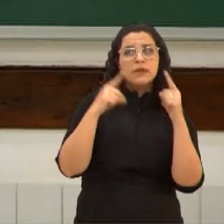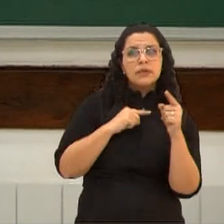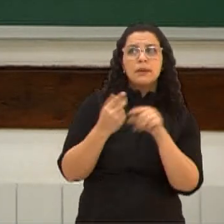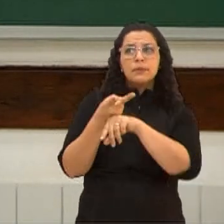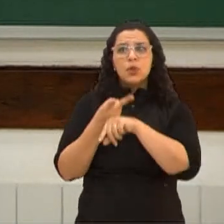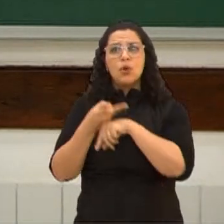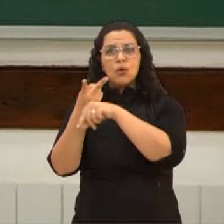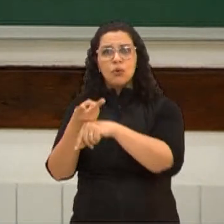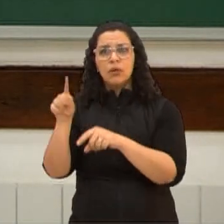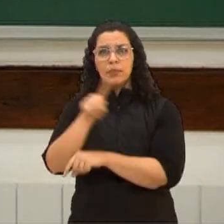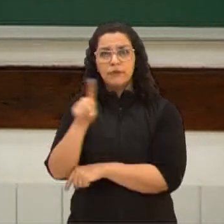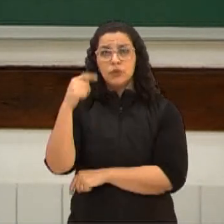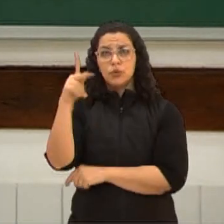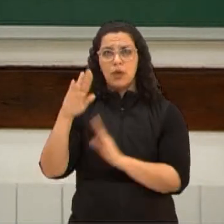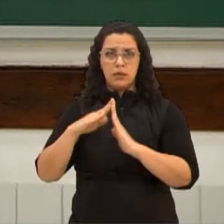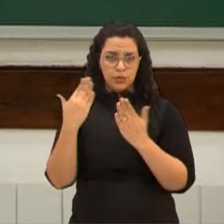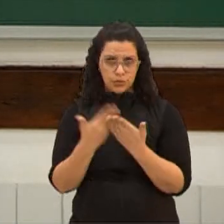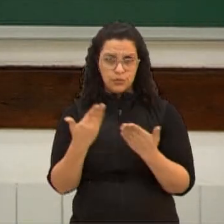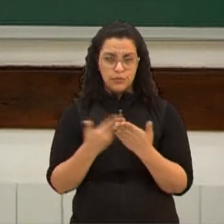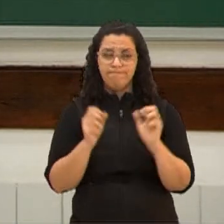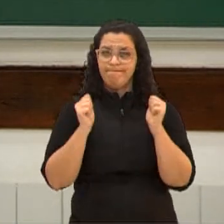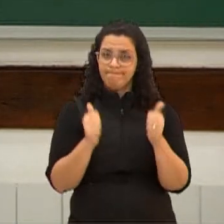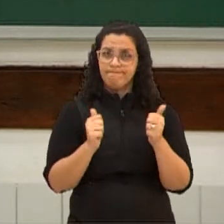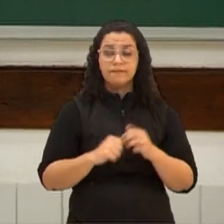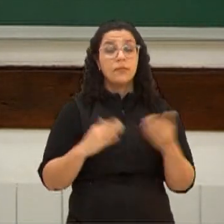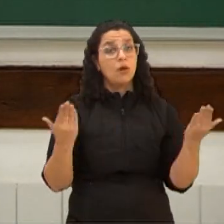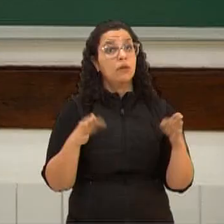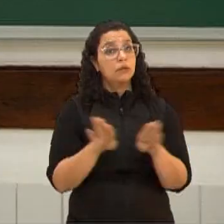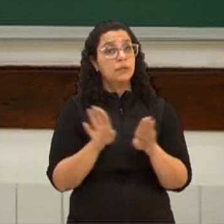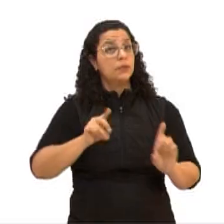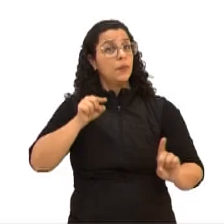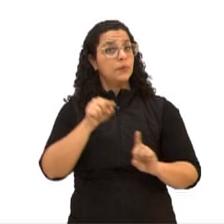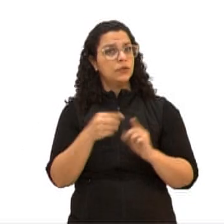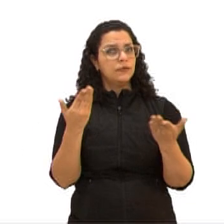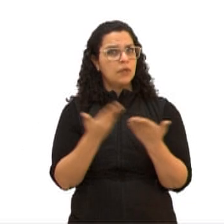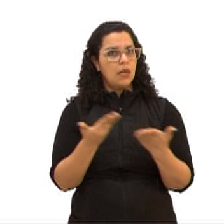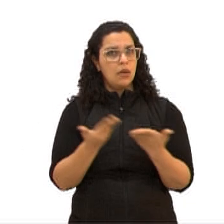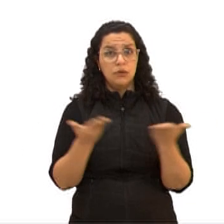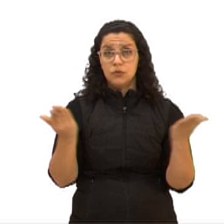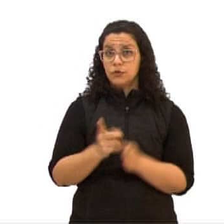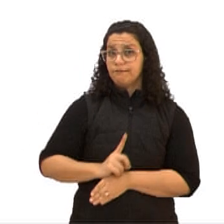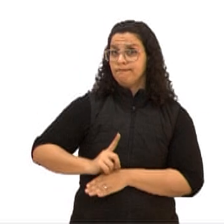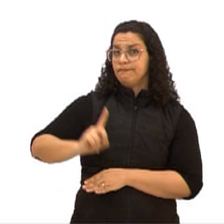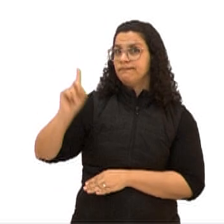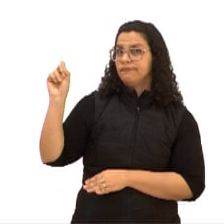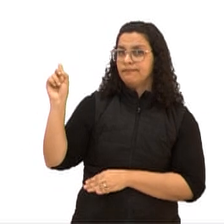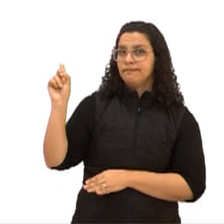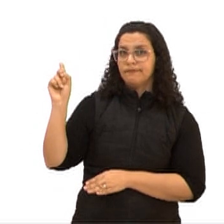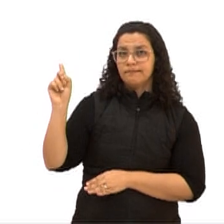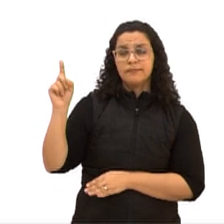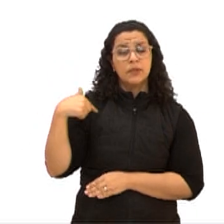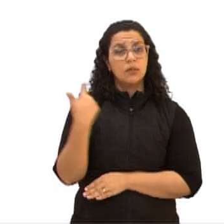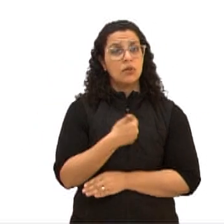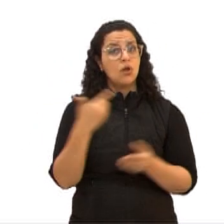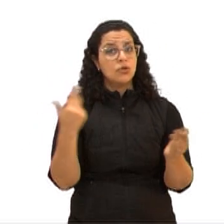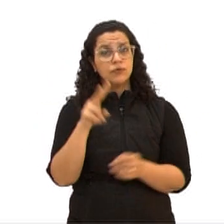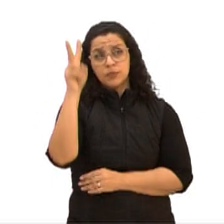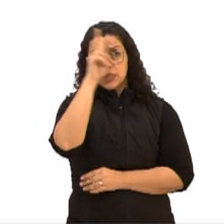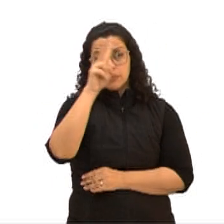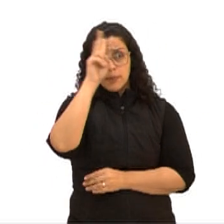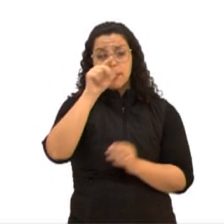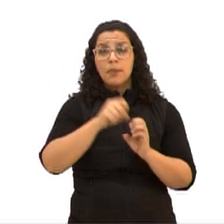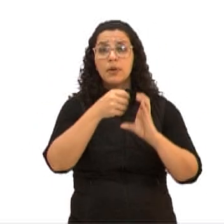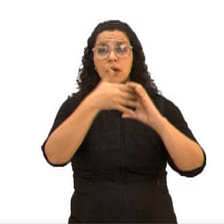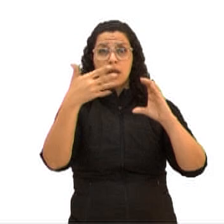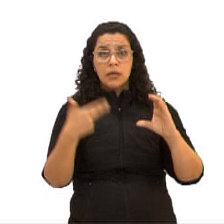o professor da sua escola. Ok? Falado isso, vamos para os nossos objetivos. Nós vamos relembrar